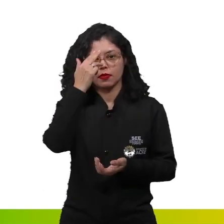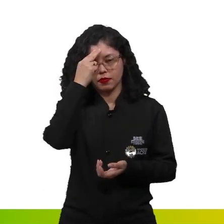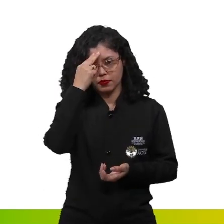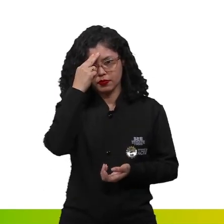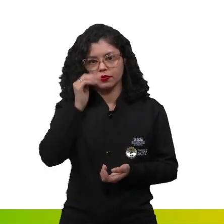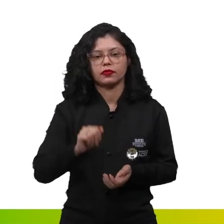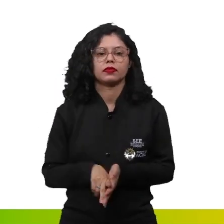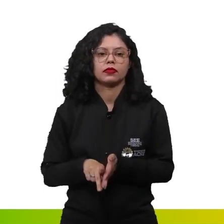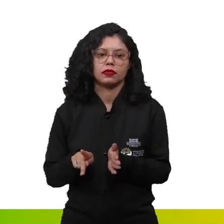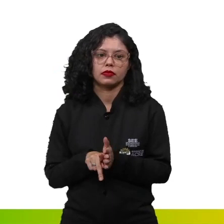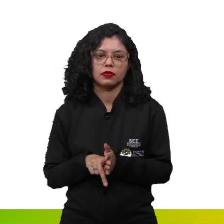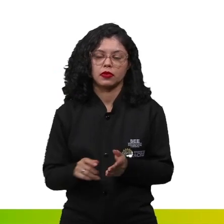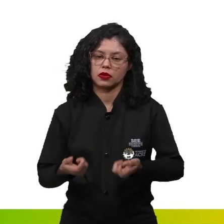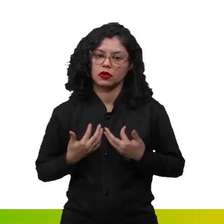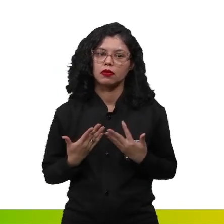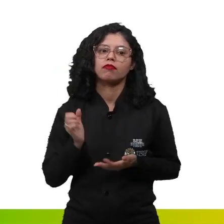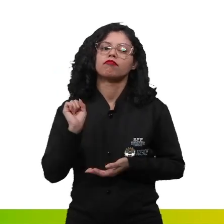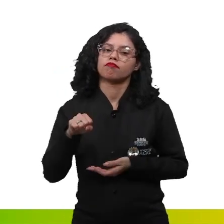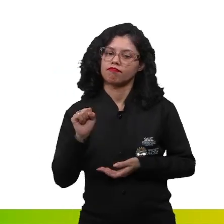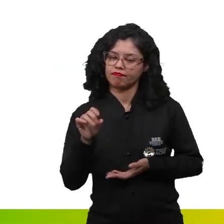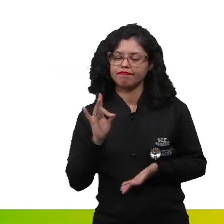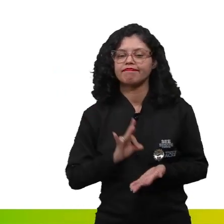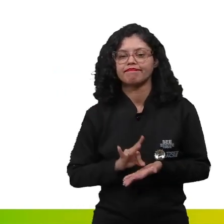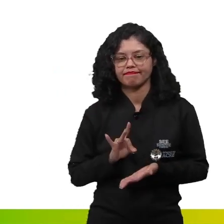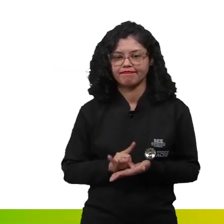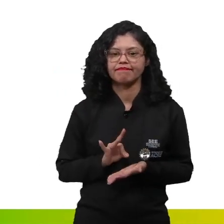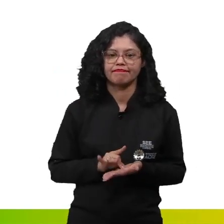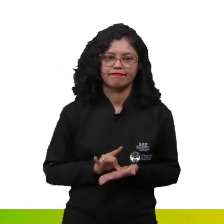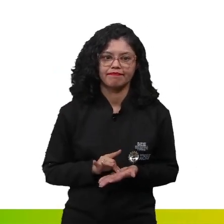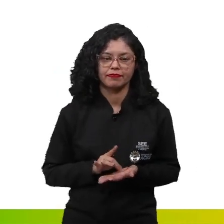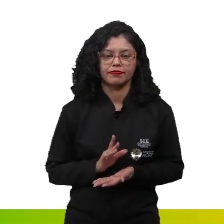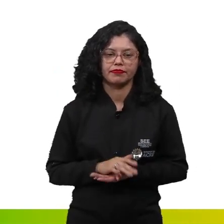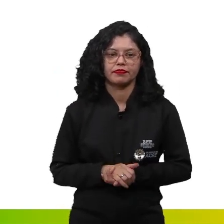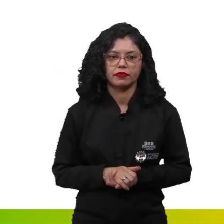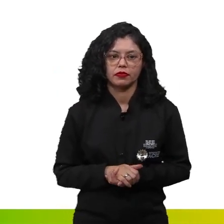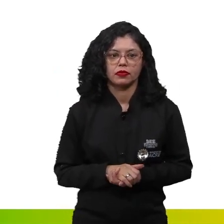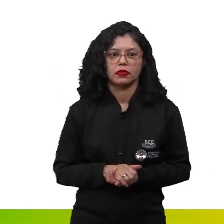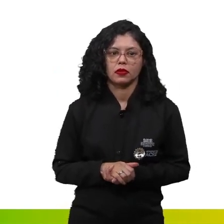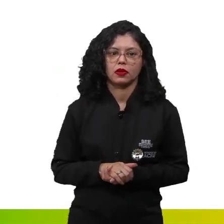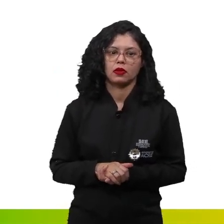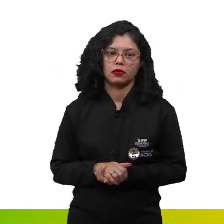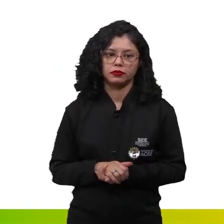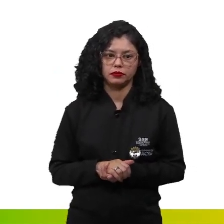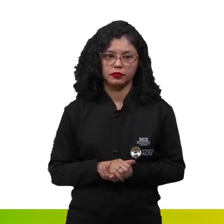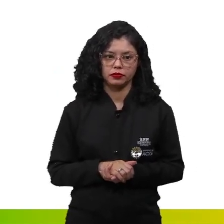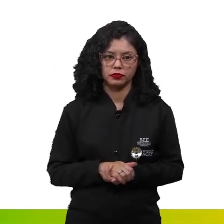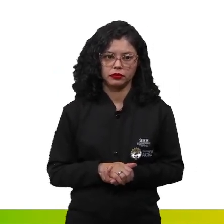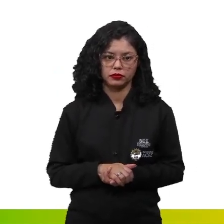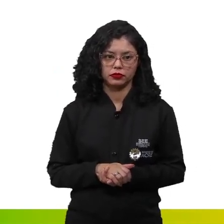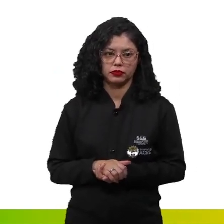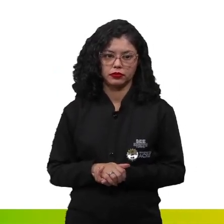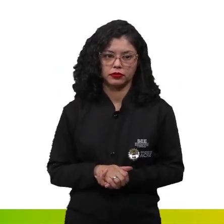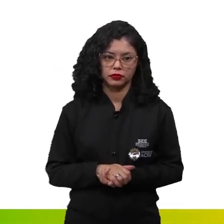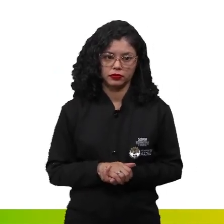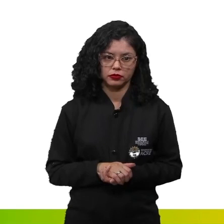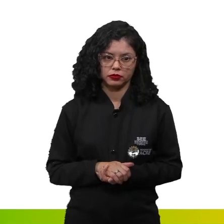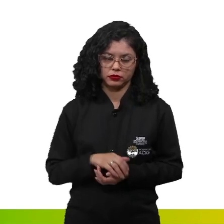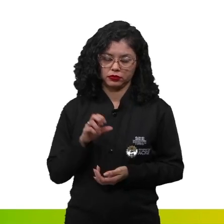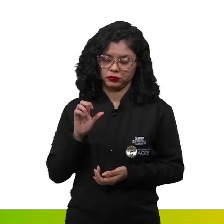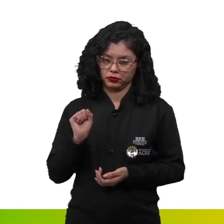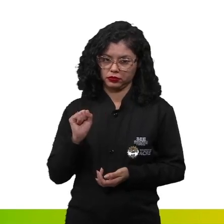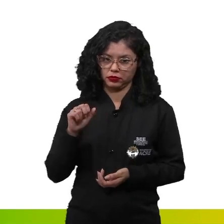das memórias e das emoções. Sim, pessoal, é isso que ele faz. Então, e o próximo item fala,